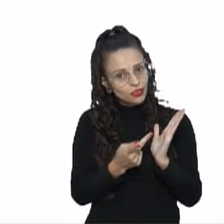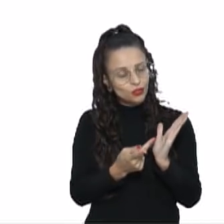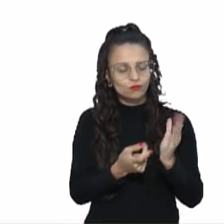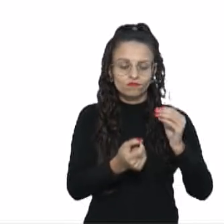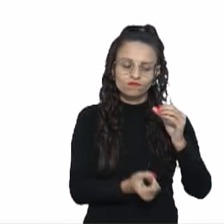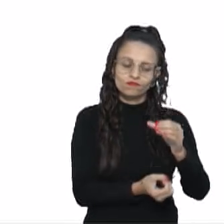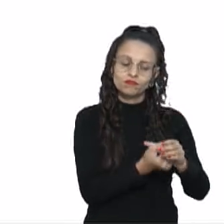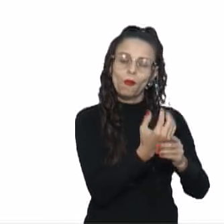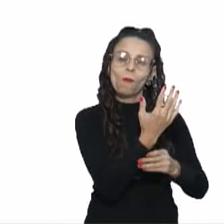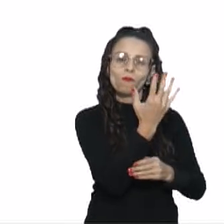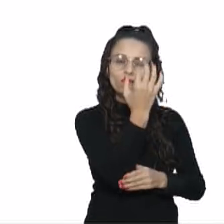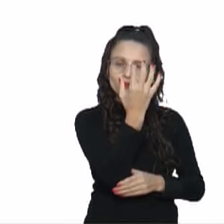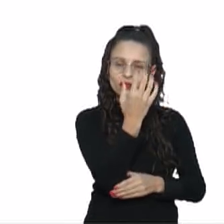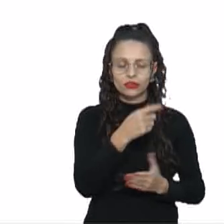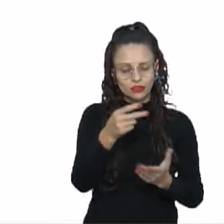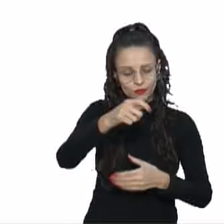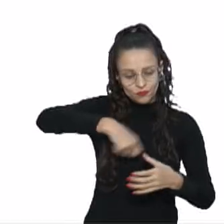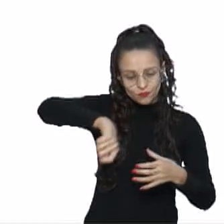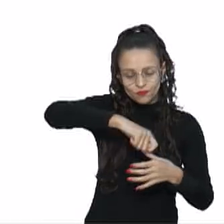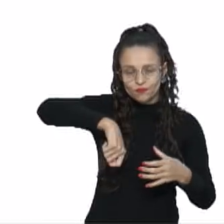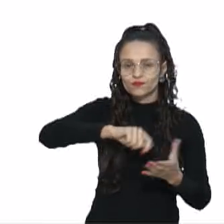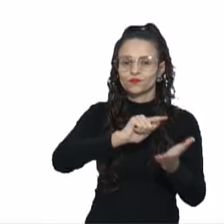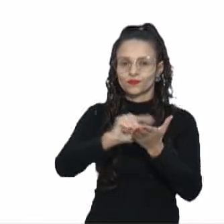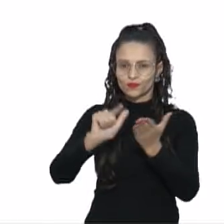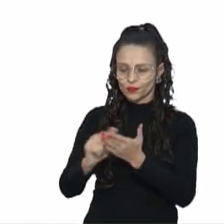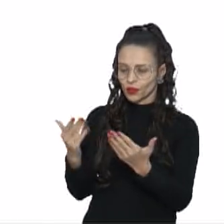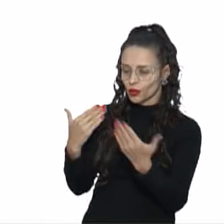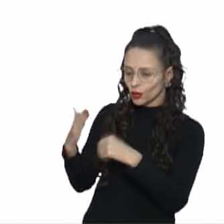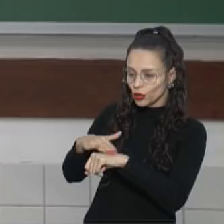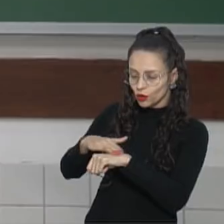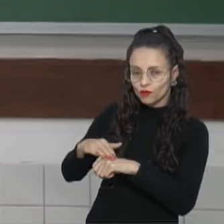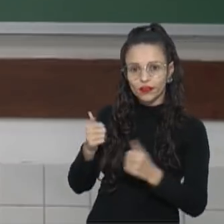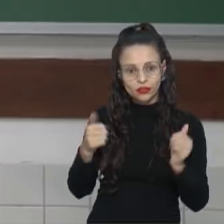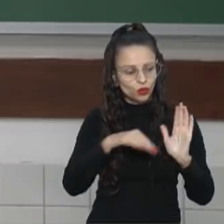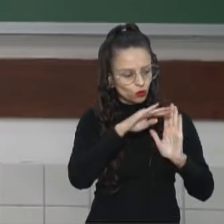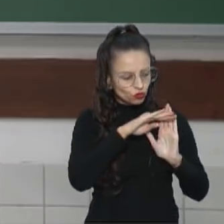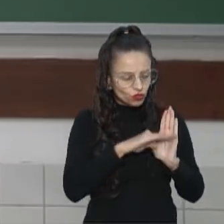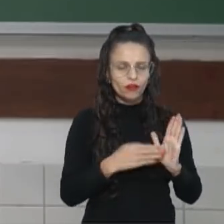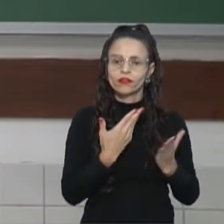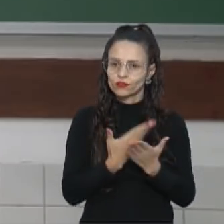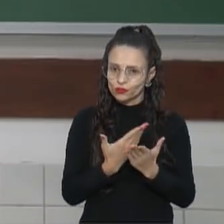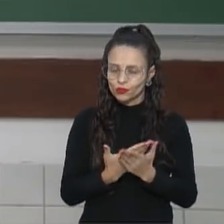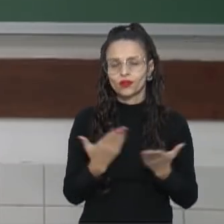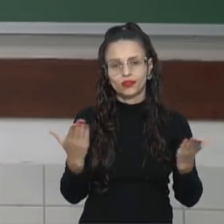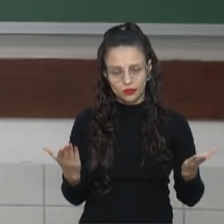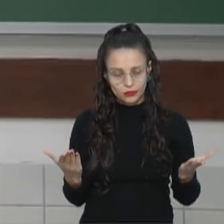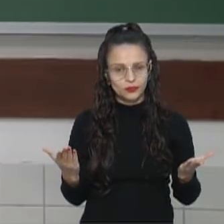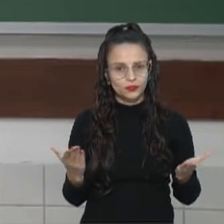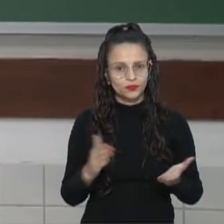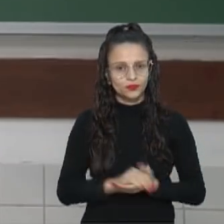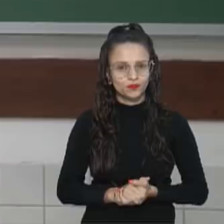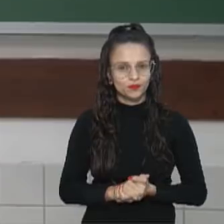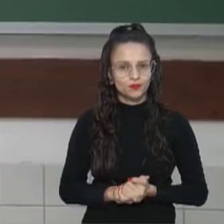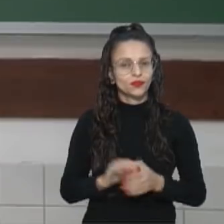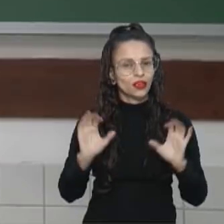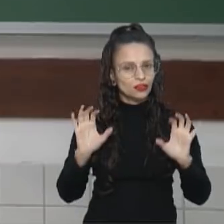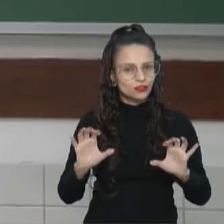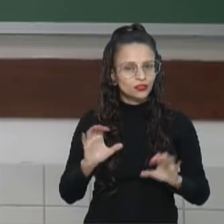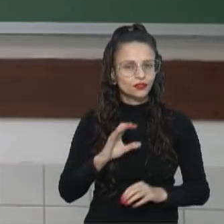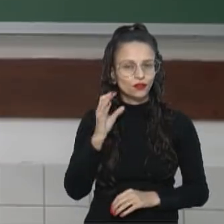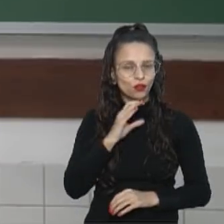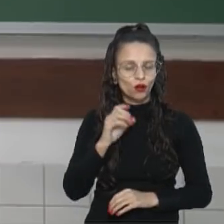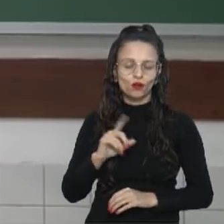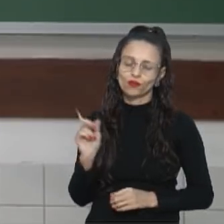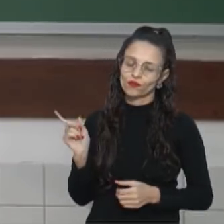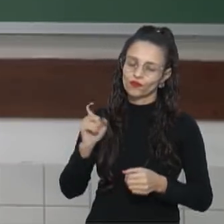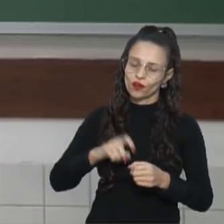plante, cozinhe, limpe, converse com quem está ao seu lado. Tem uma rotina? Estude, né? Assim, logo nós voltamos às